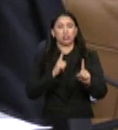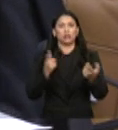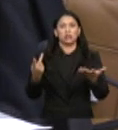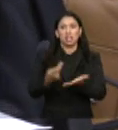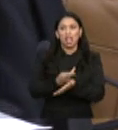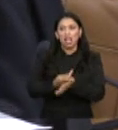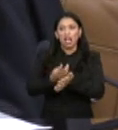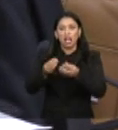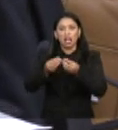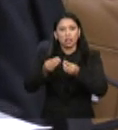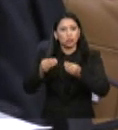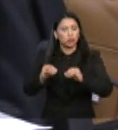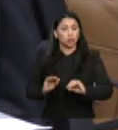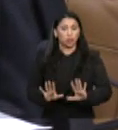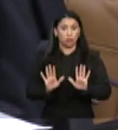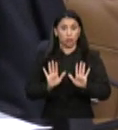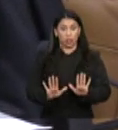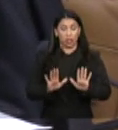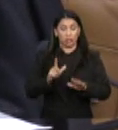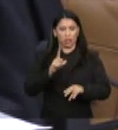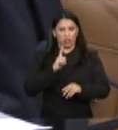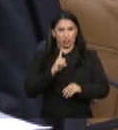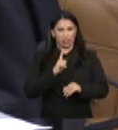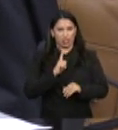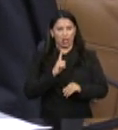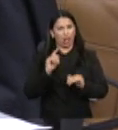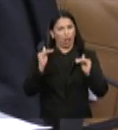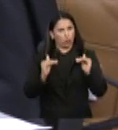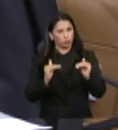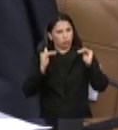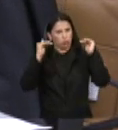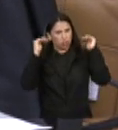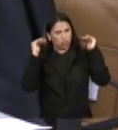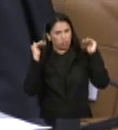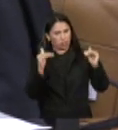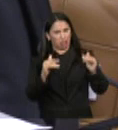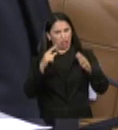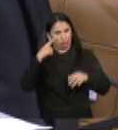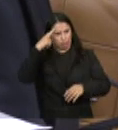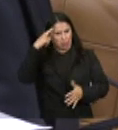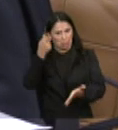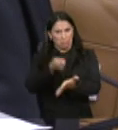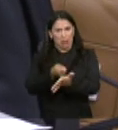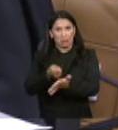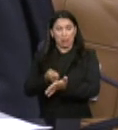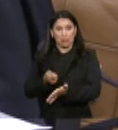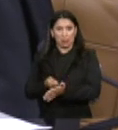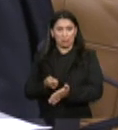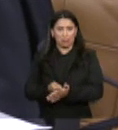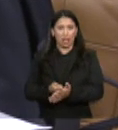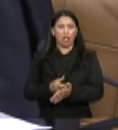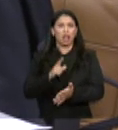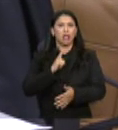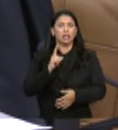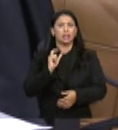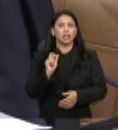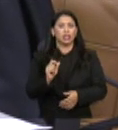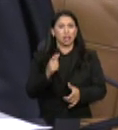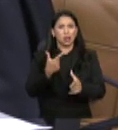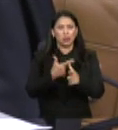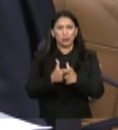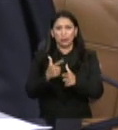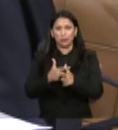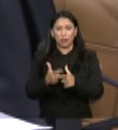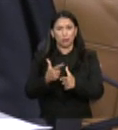reinstalar o regime autoritário adicionaria ao jarroidose Complexo canteiro